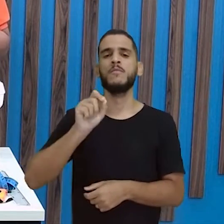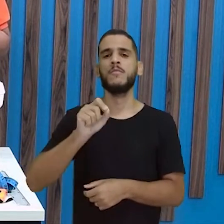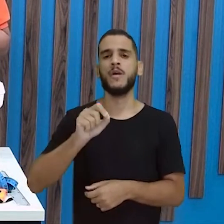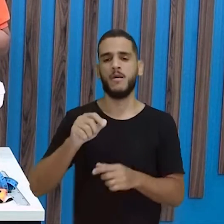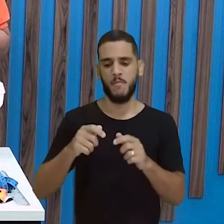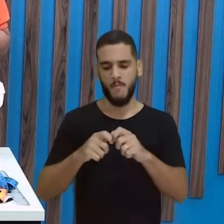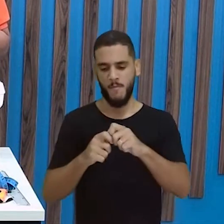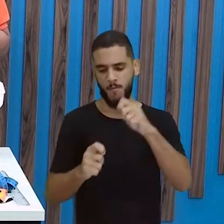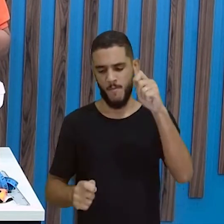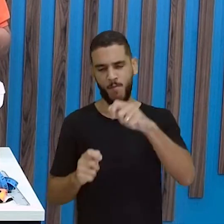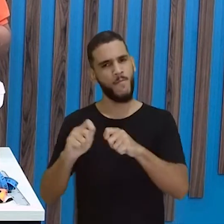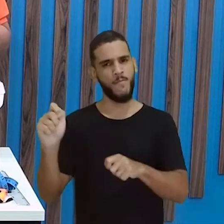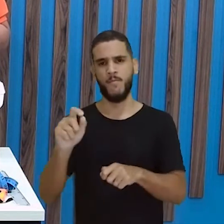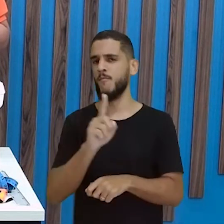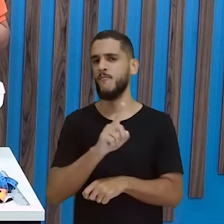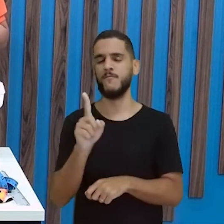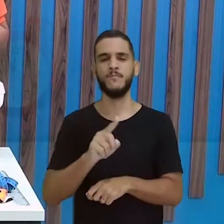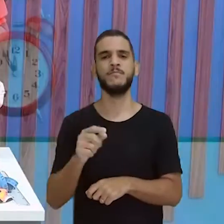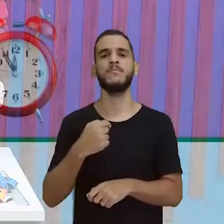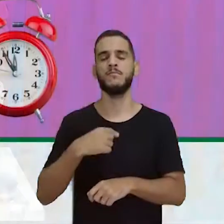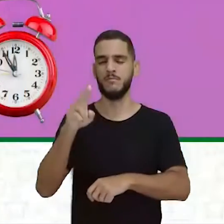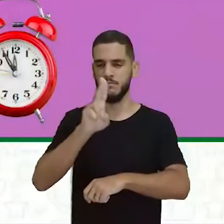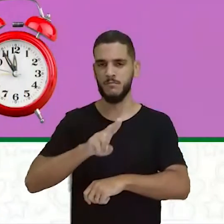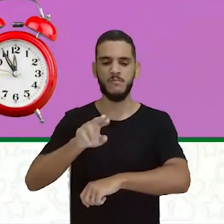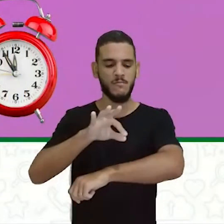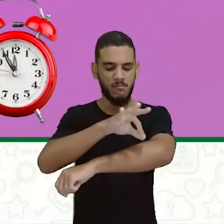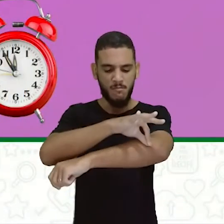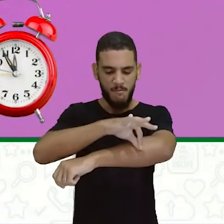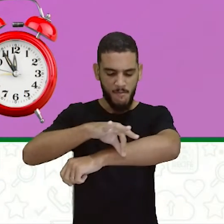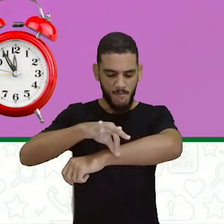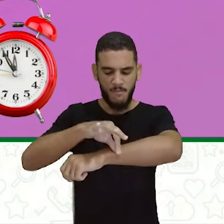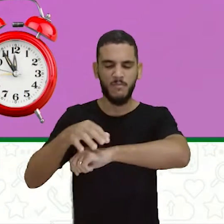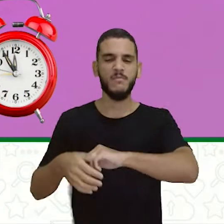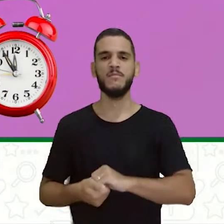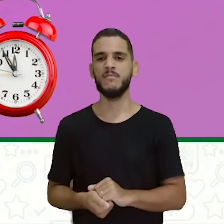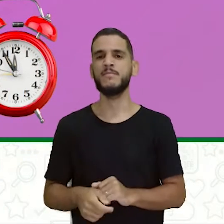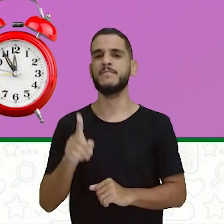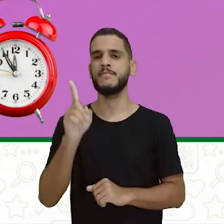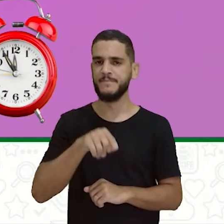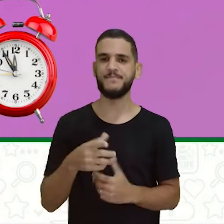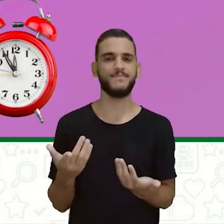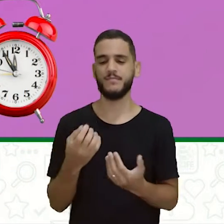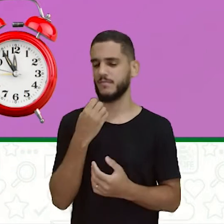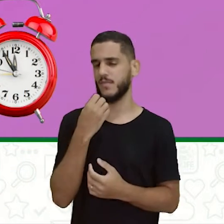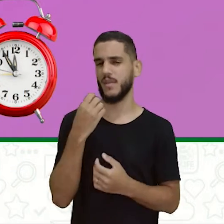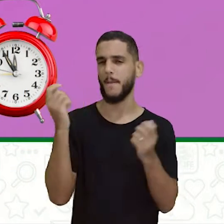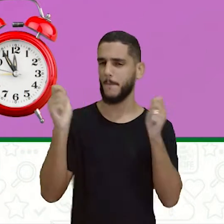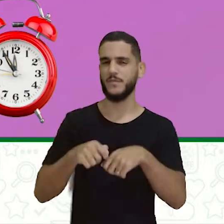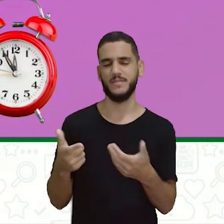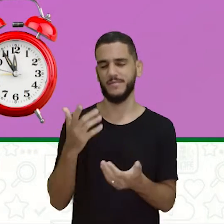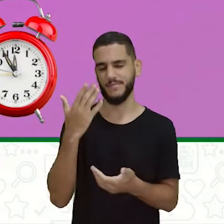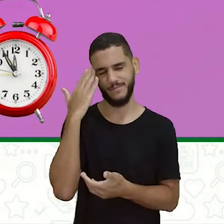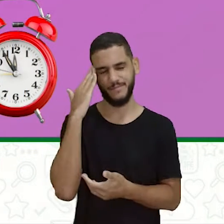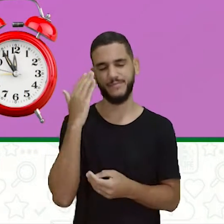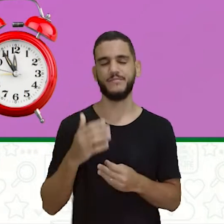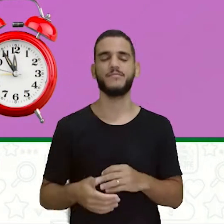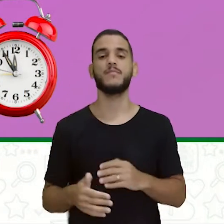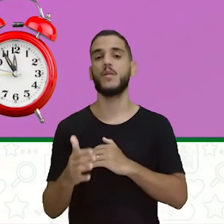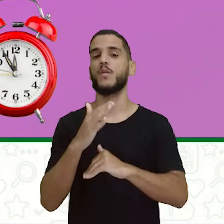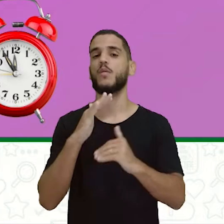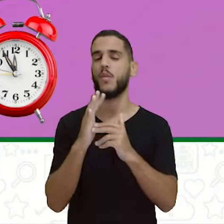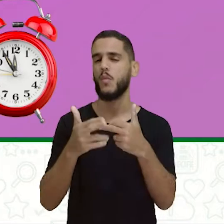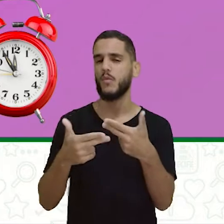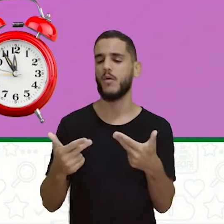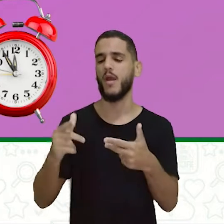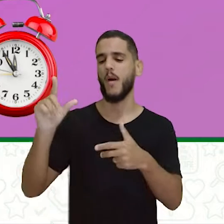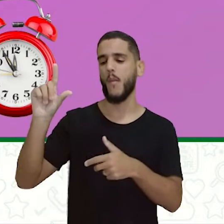fita métrica, eu iria utilizar a régua, seria o suficiente, né? Então, tudo que é